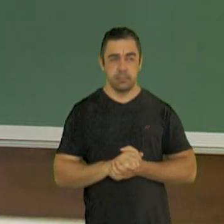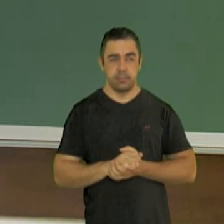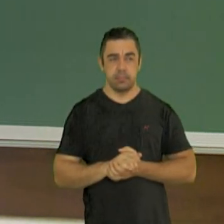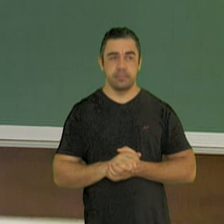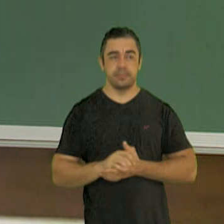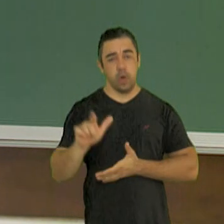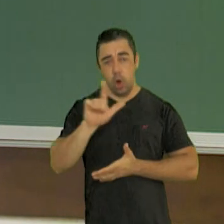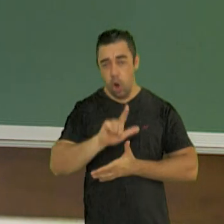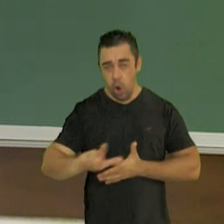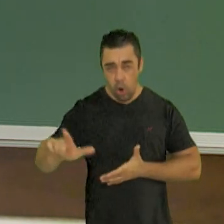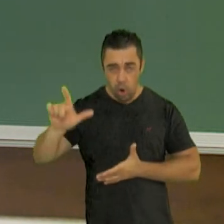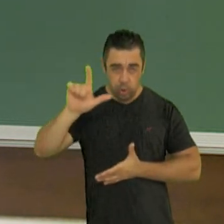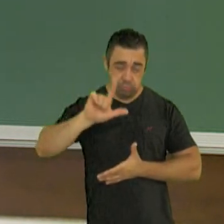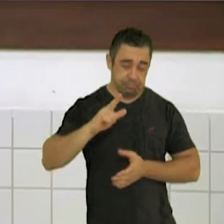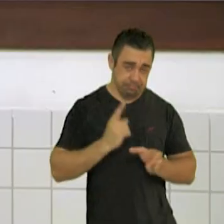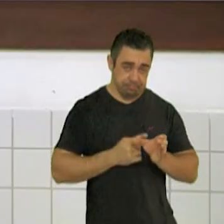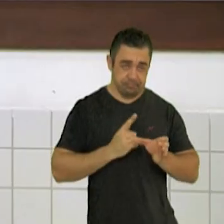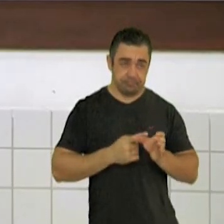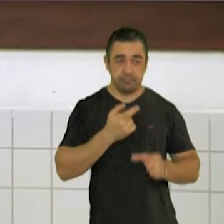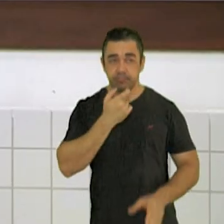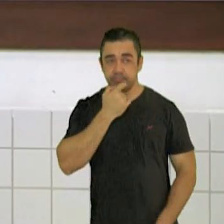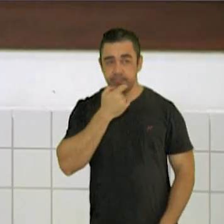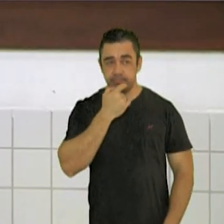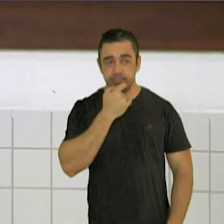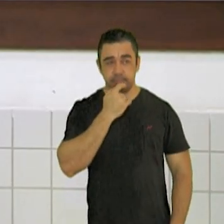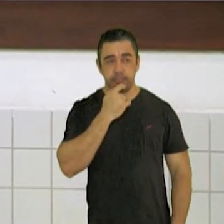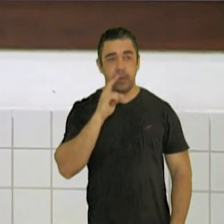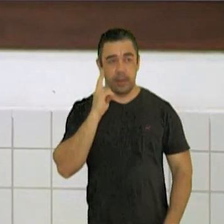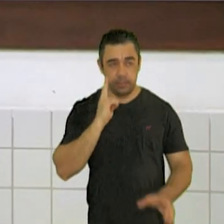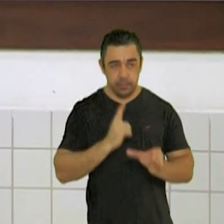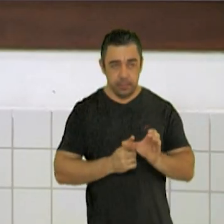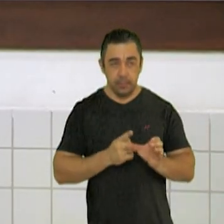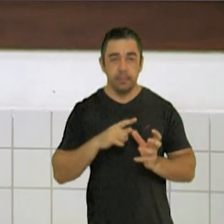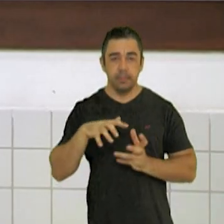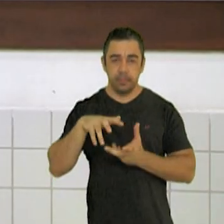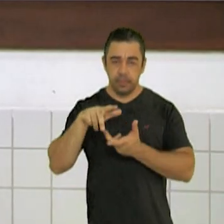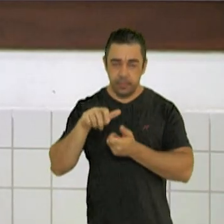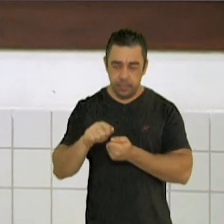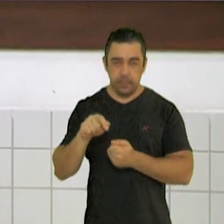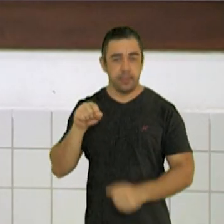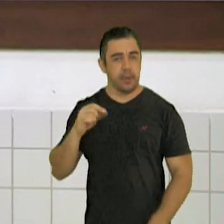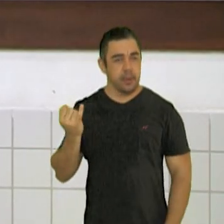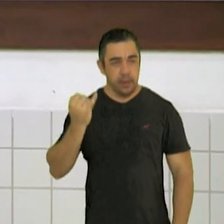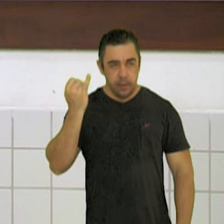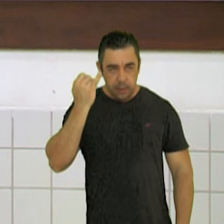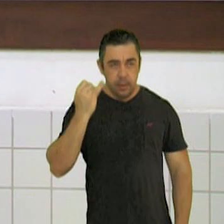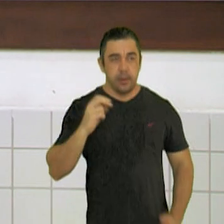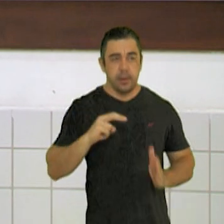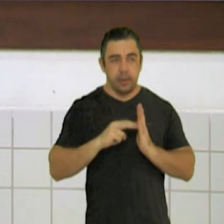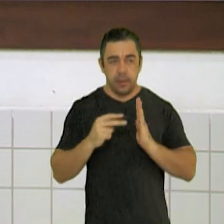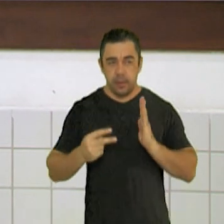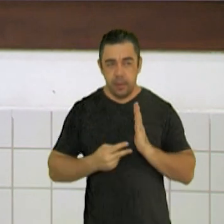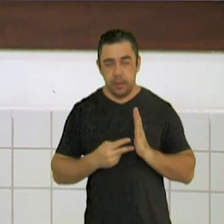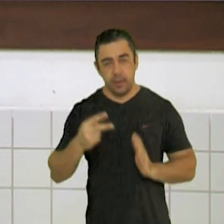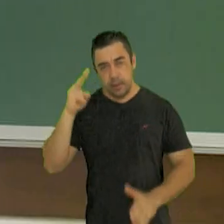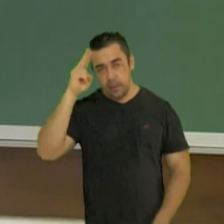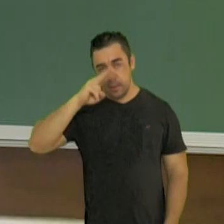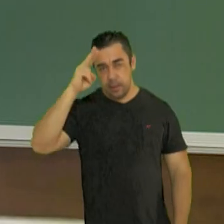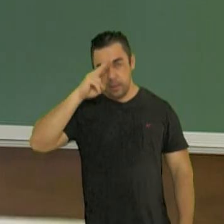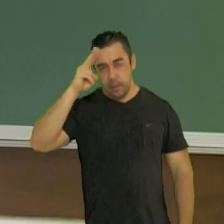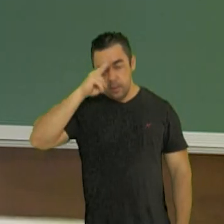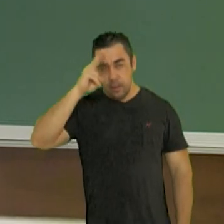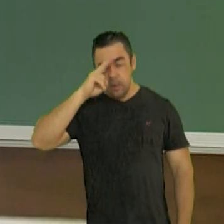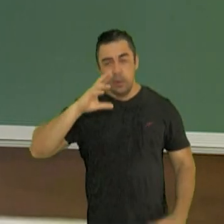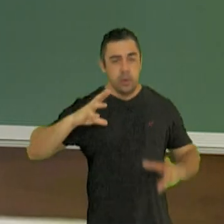Londres, indiscutivelmente, né? também uma cidade global de importância significativa para a história do Ocidente,